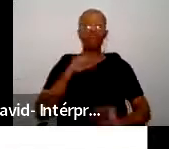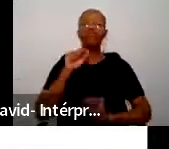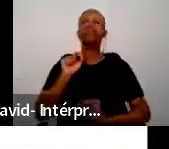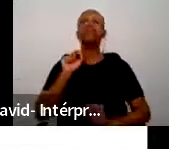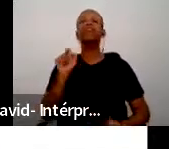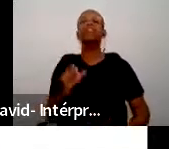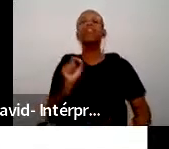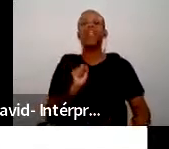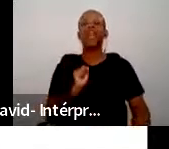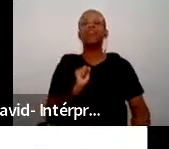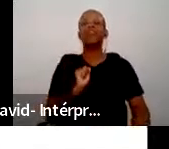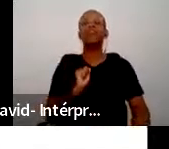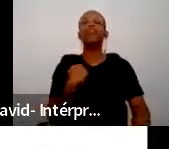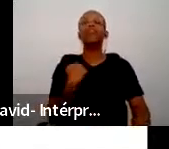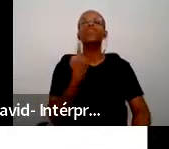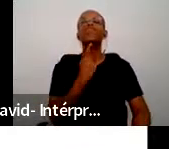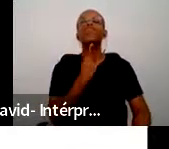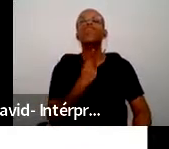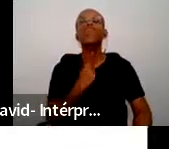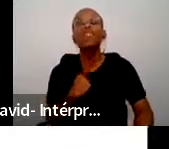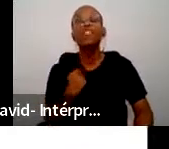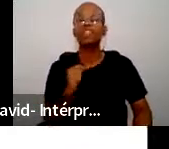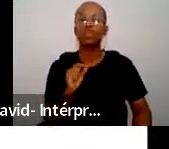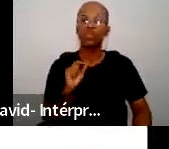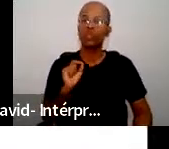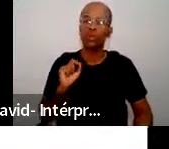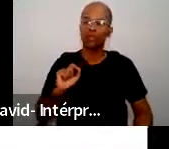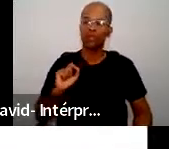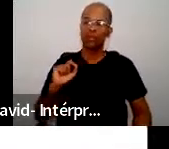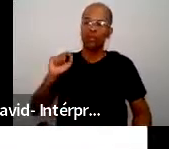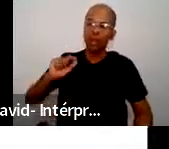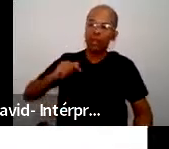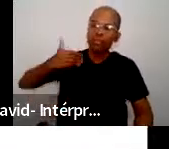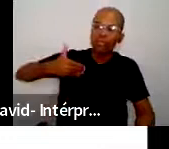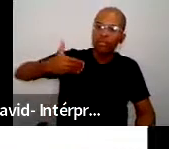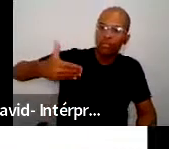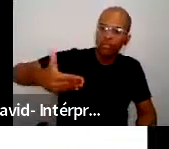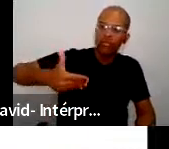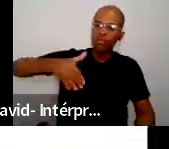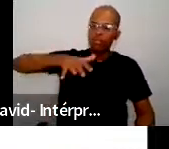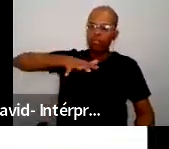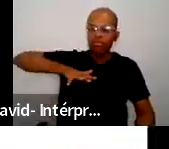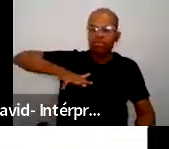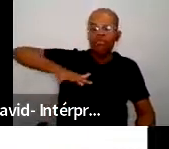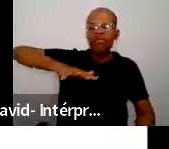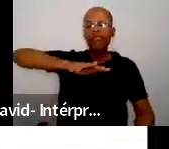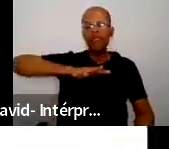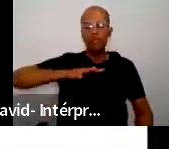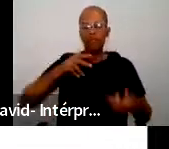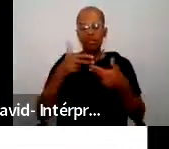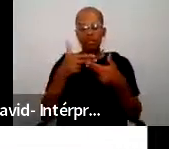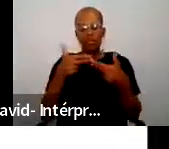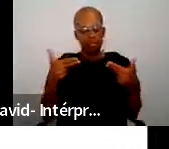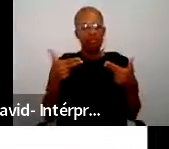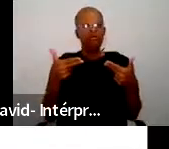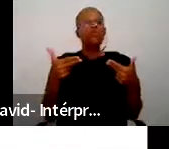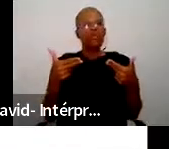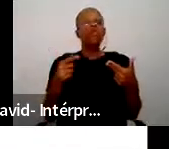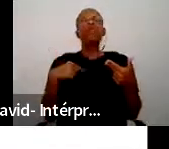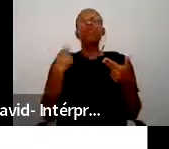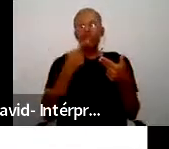os nossos desejos, para além, né, de todas as interpelações que a gente